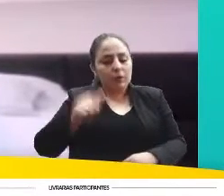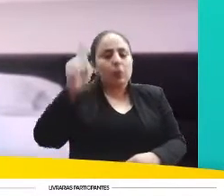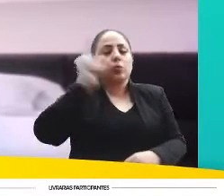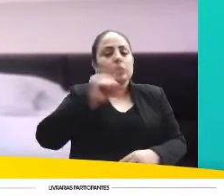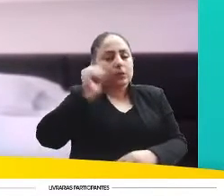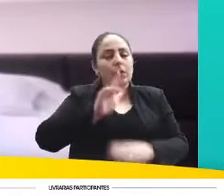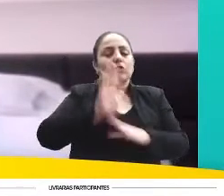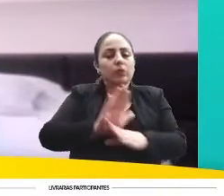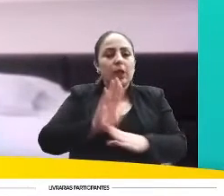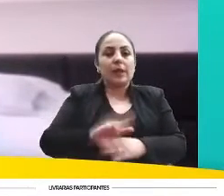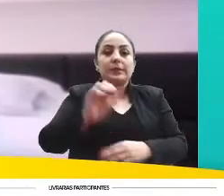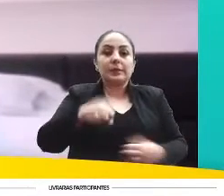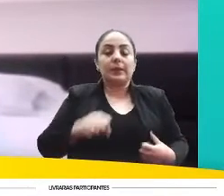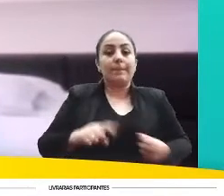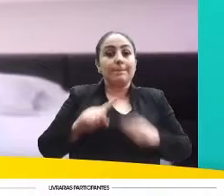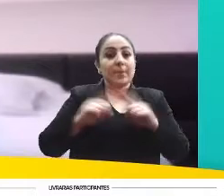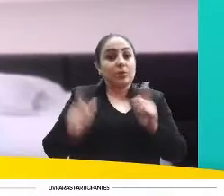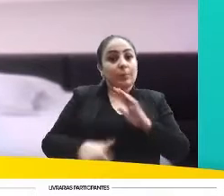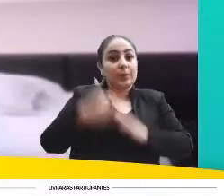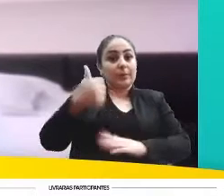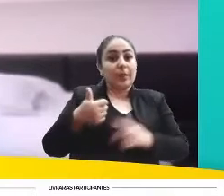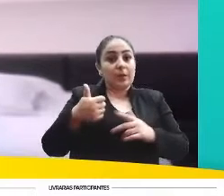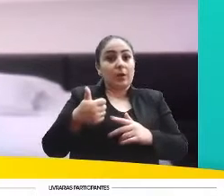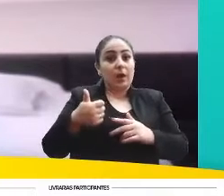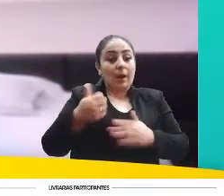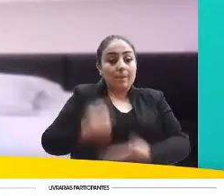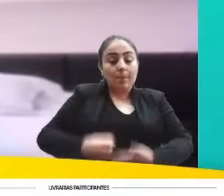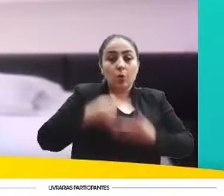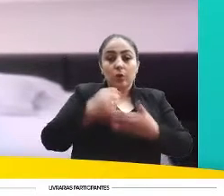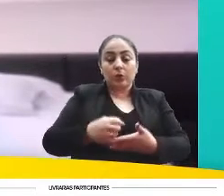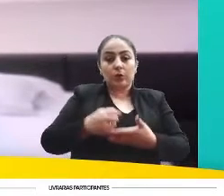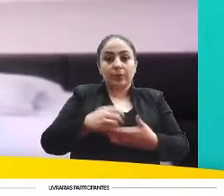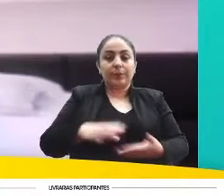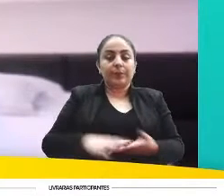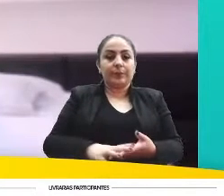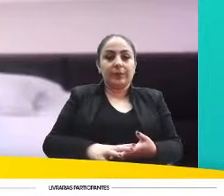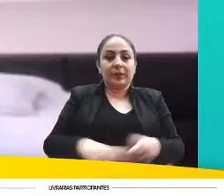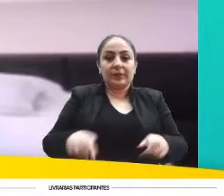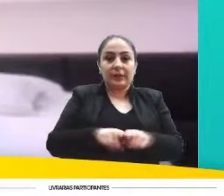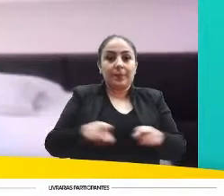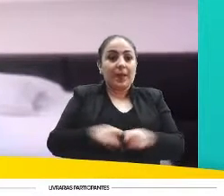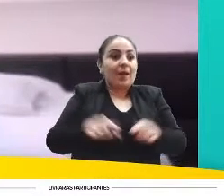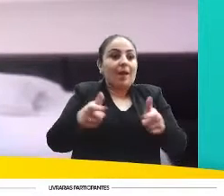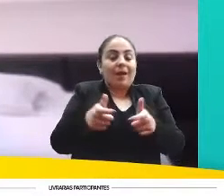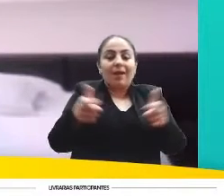conseguir ajuda. Então, esse primeiro grande consolo, e esse